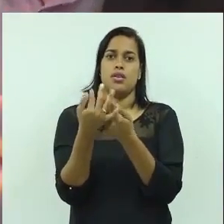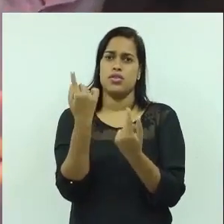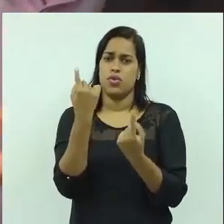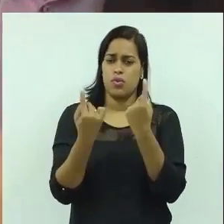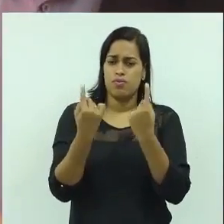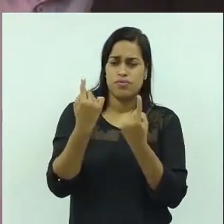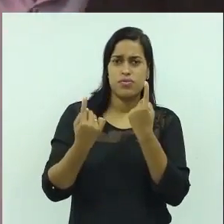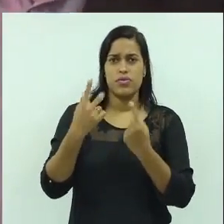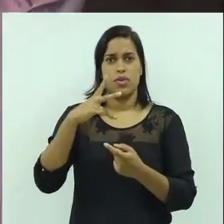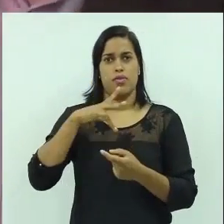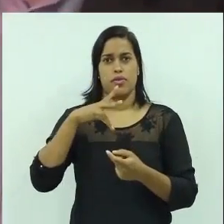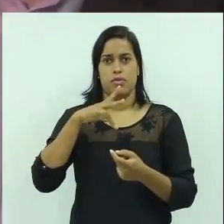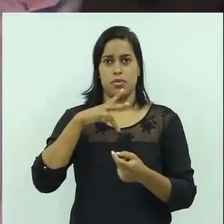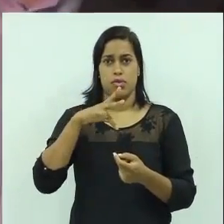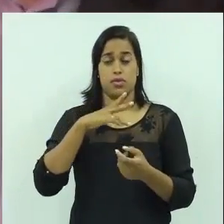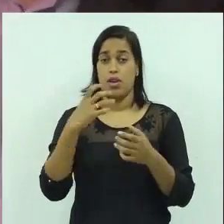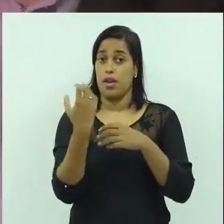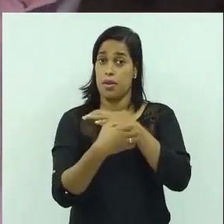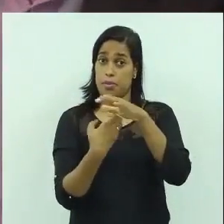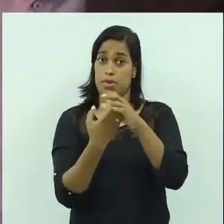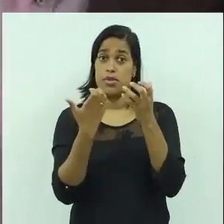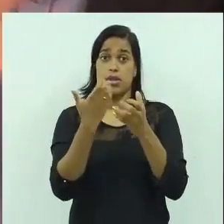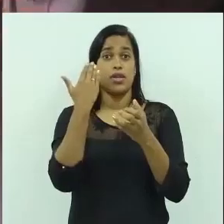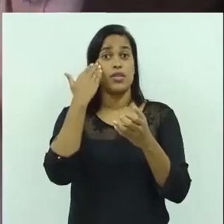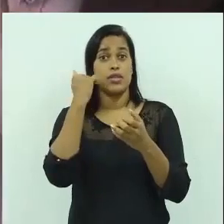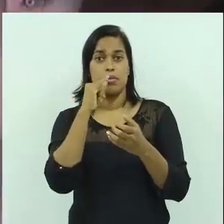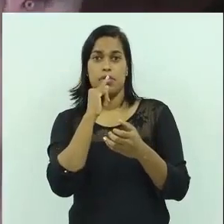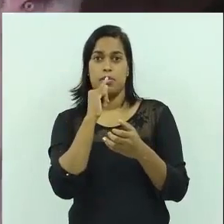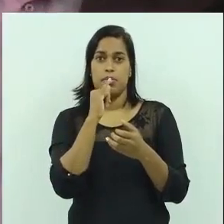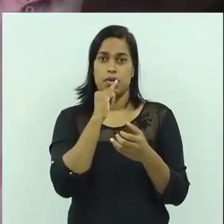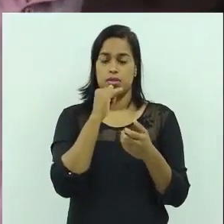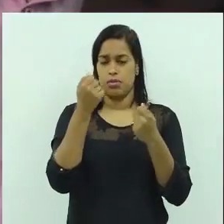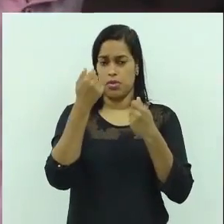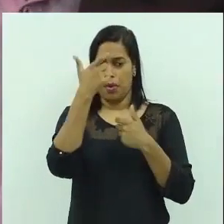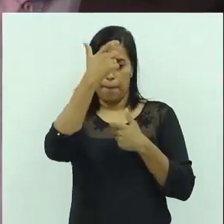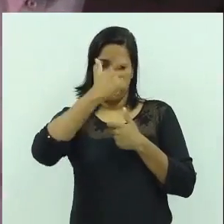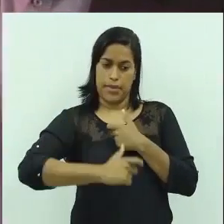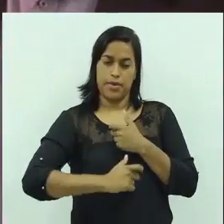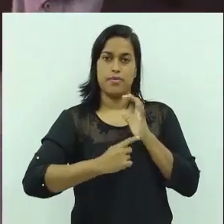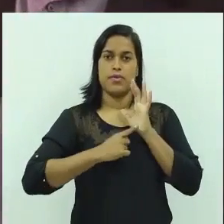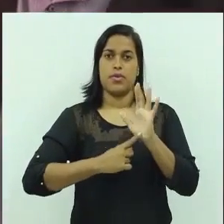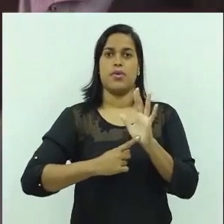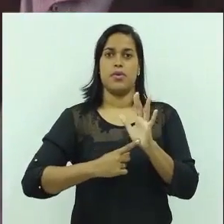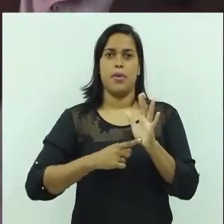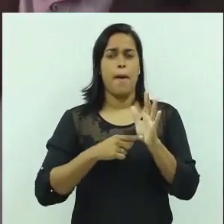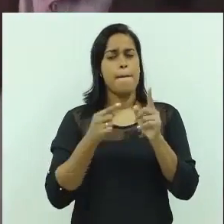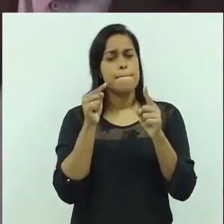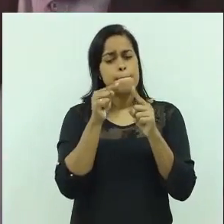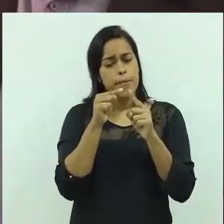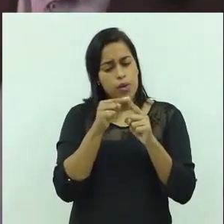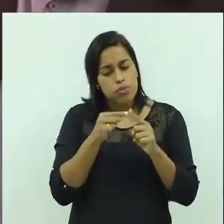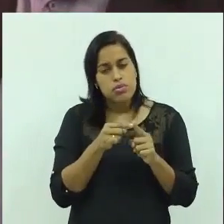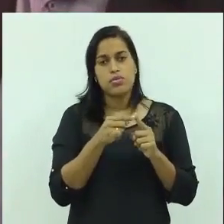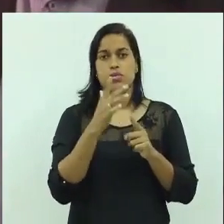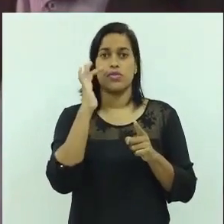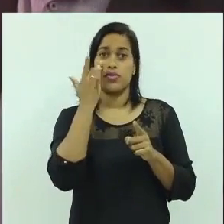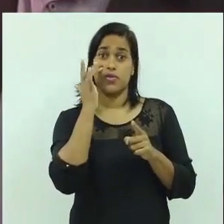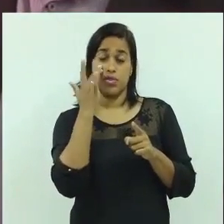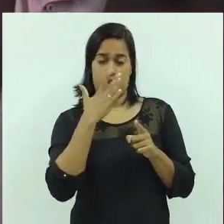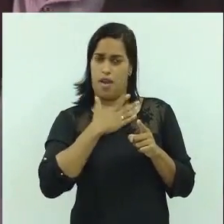conflitos pessoais. Então, o que a empresa quer saber é o seguinte: traça um pouco do teu perfil, pontos que você